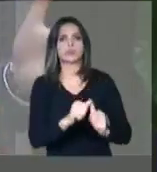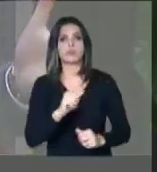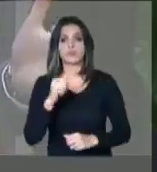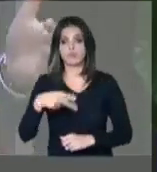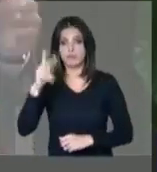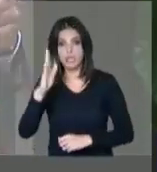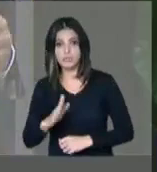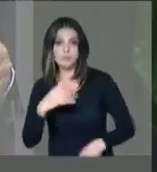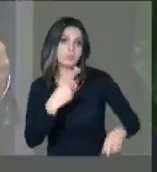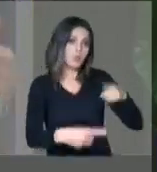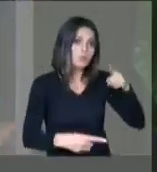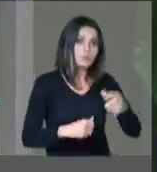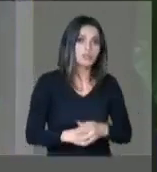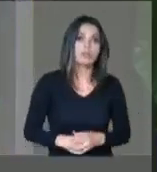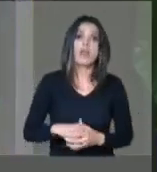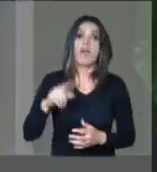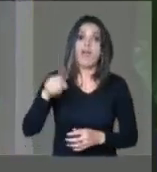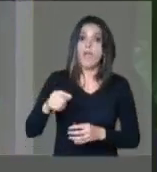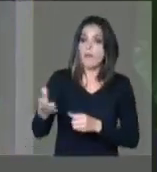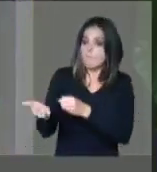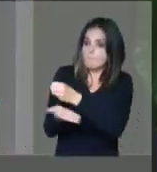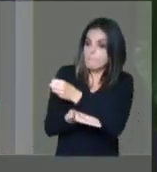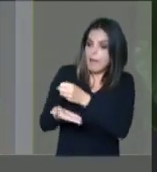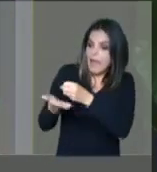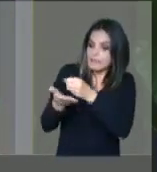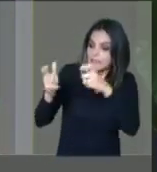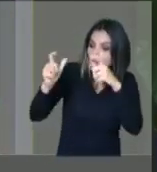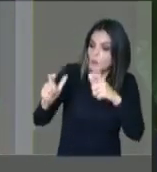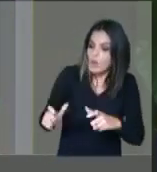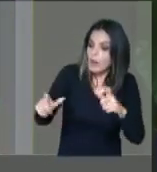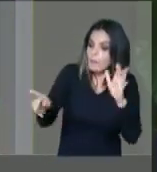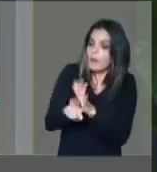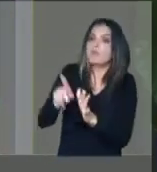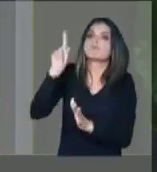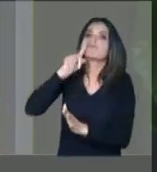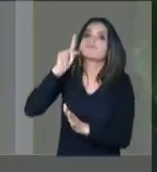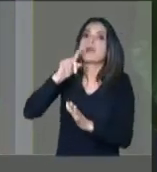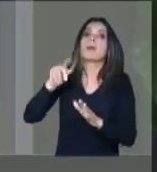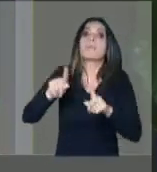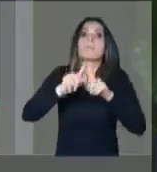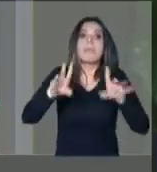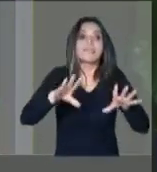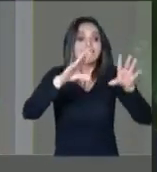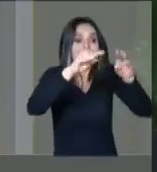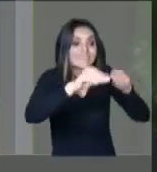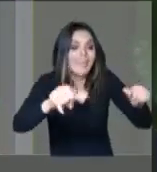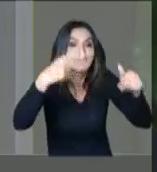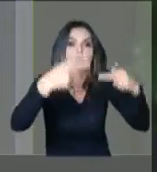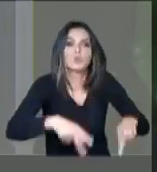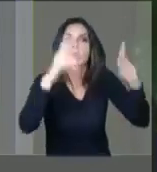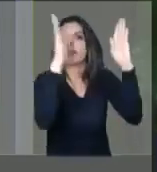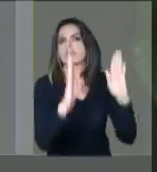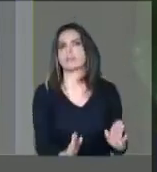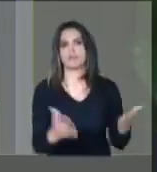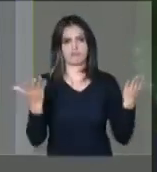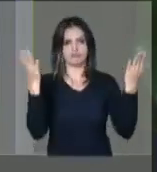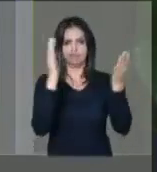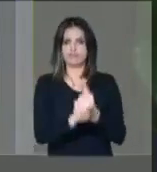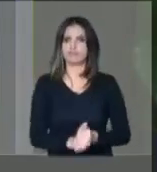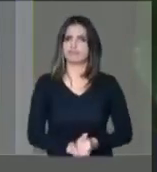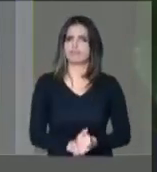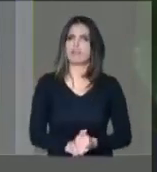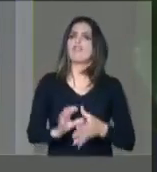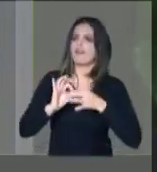que uma base norte-americana no nosso território. Segundo, concede aos Estados Unidos da América